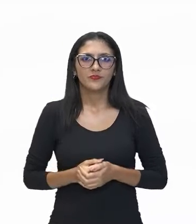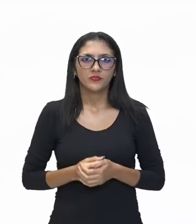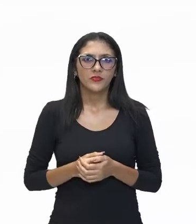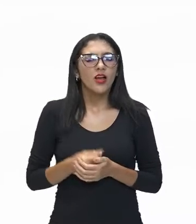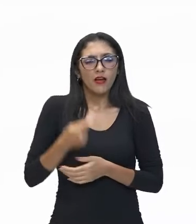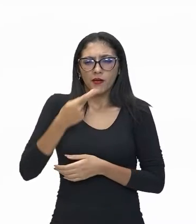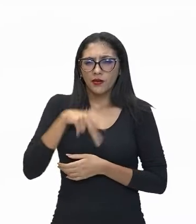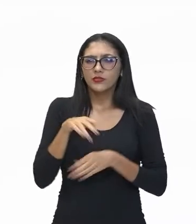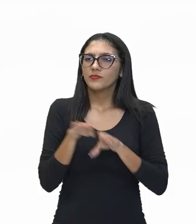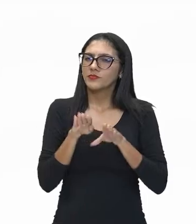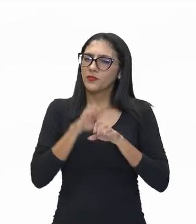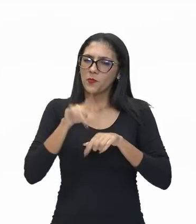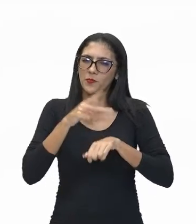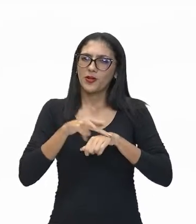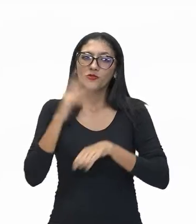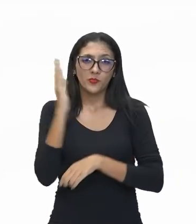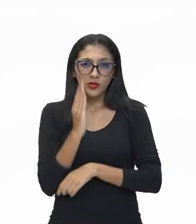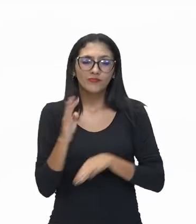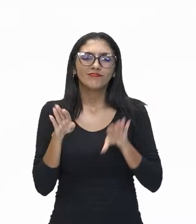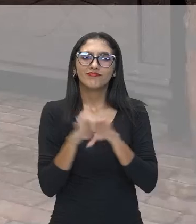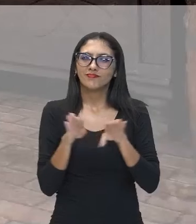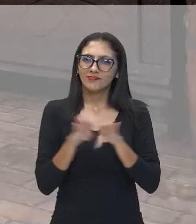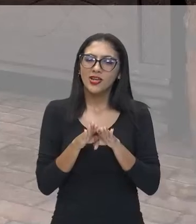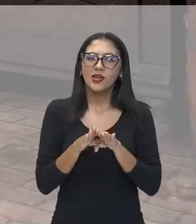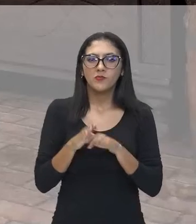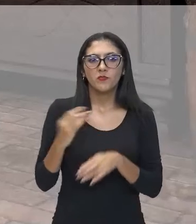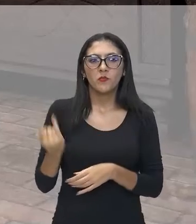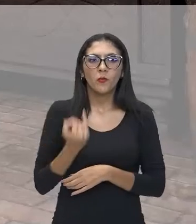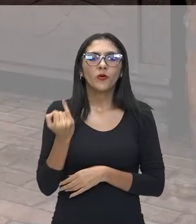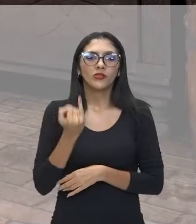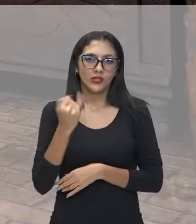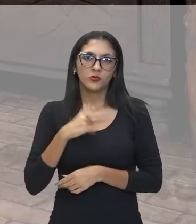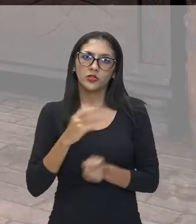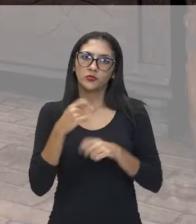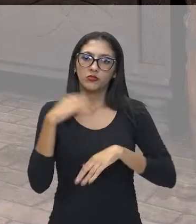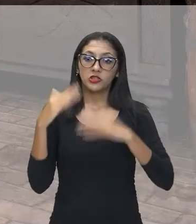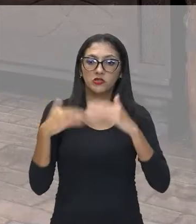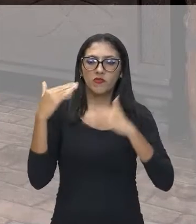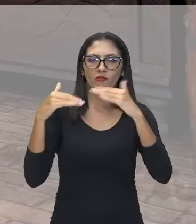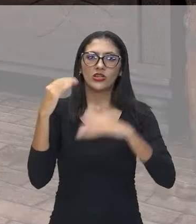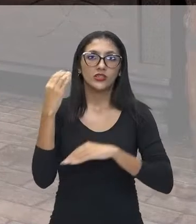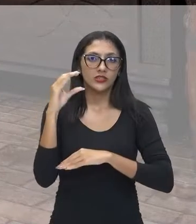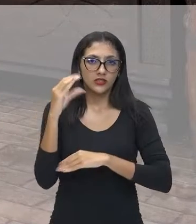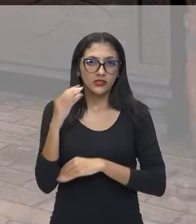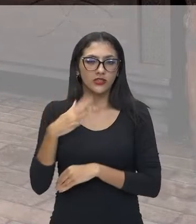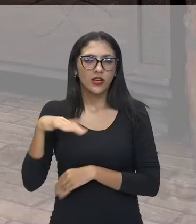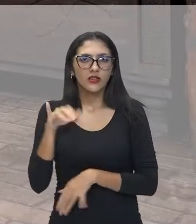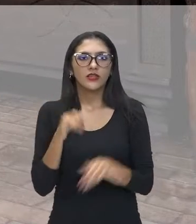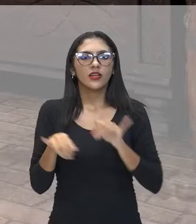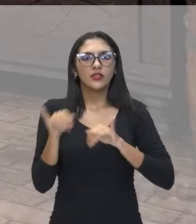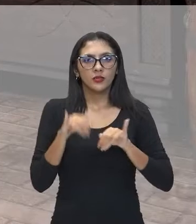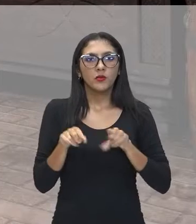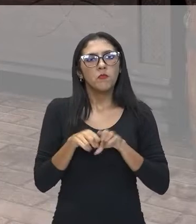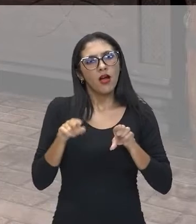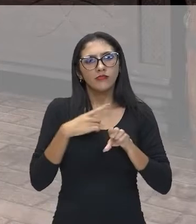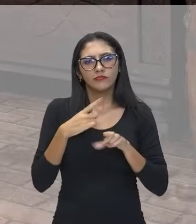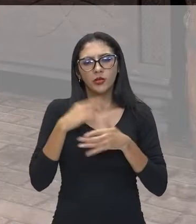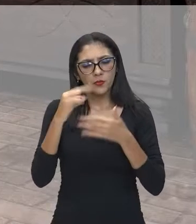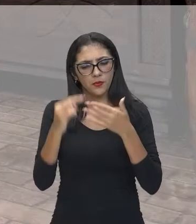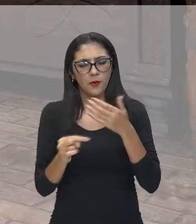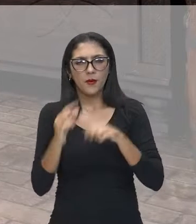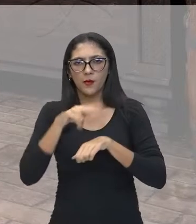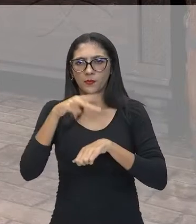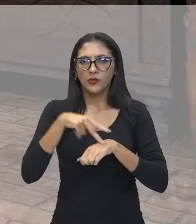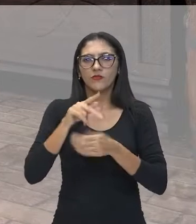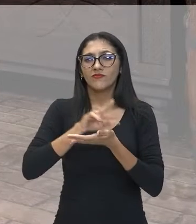desponta aí como um país importante para, né, esse desenvolvimento científico da química, mas existem outros países